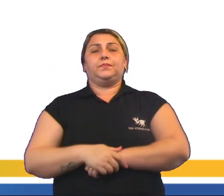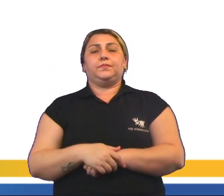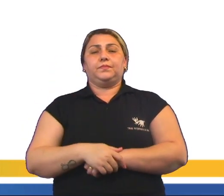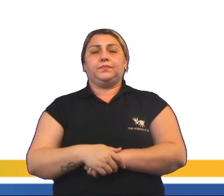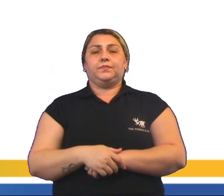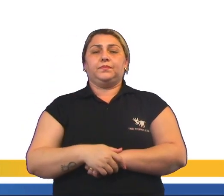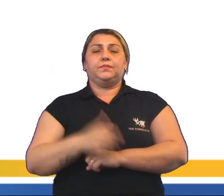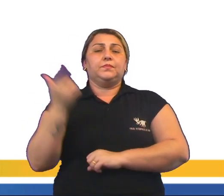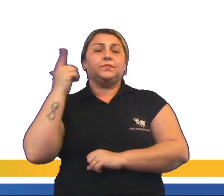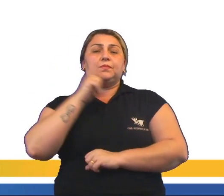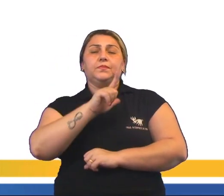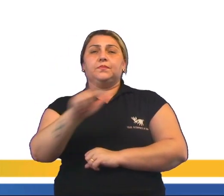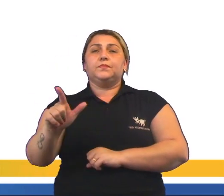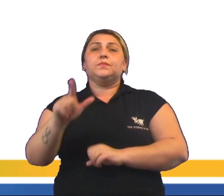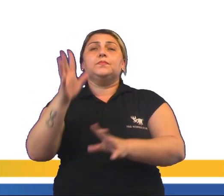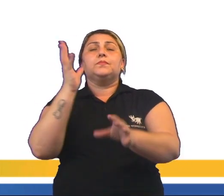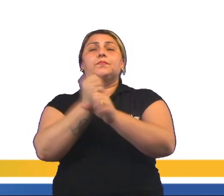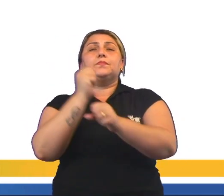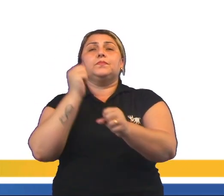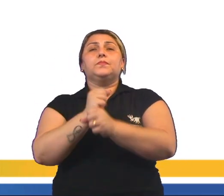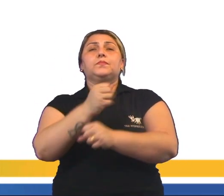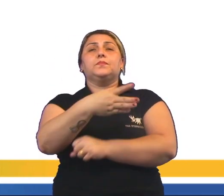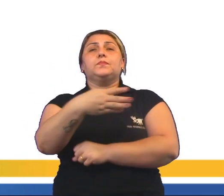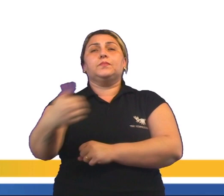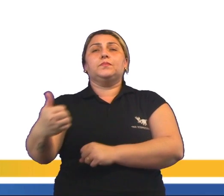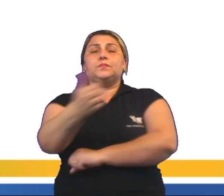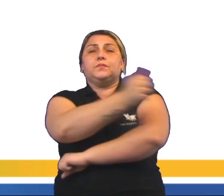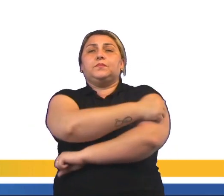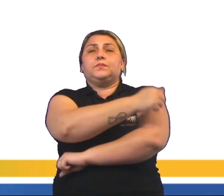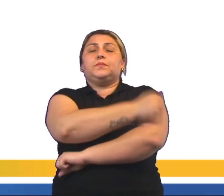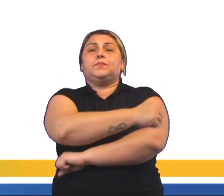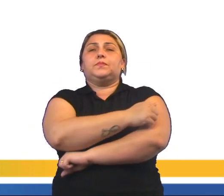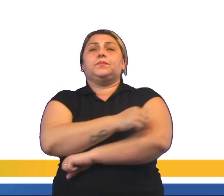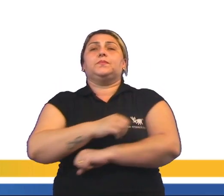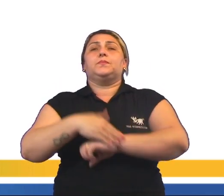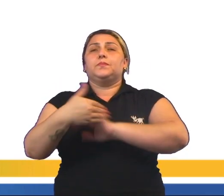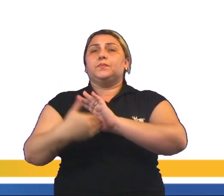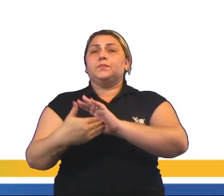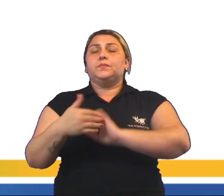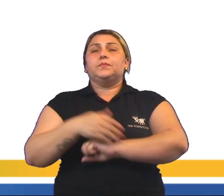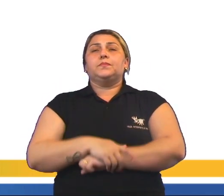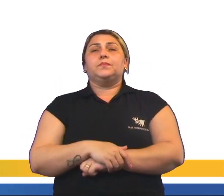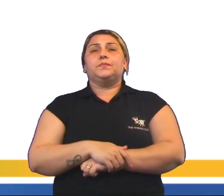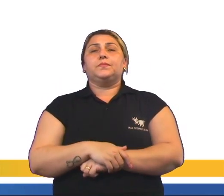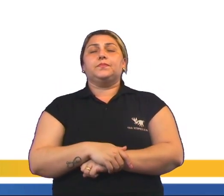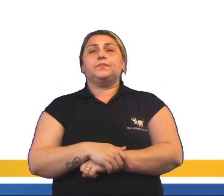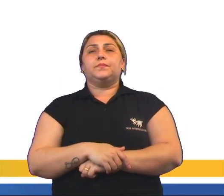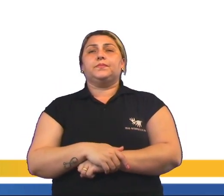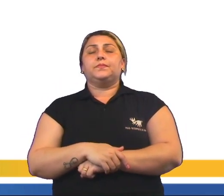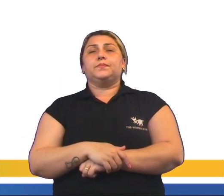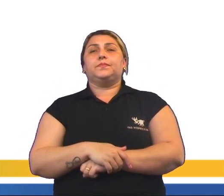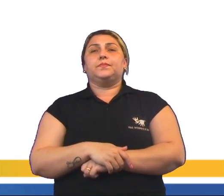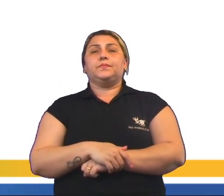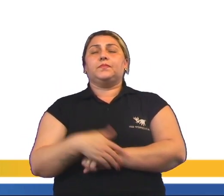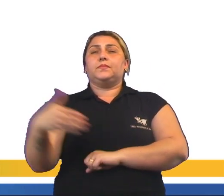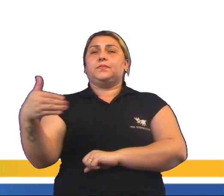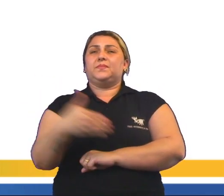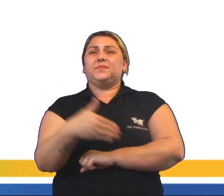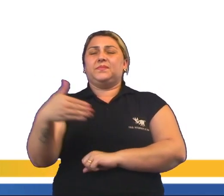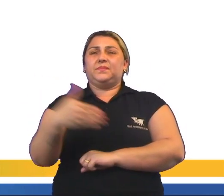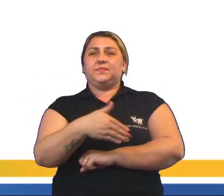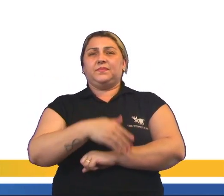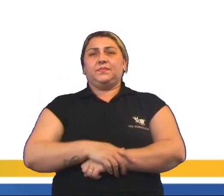sucessivamente, alcançando o total de 41 alunos, que vocês observem na tabela, na